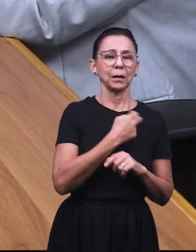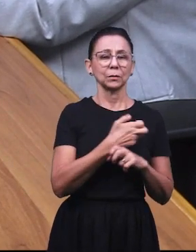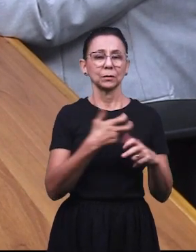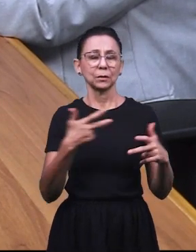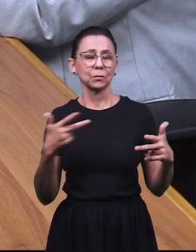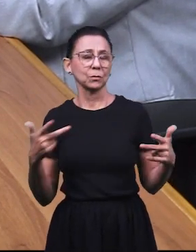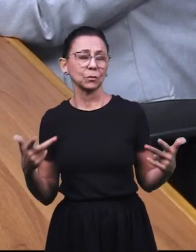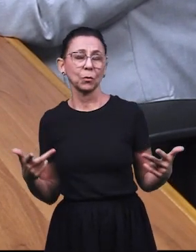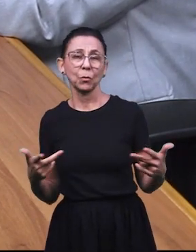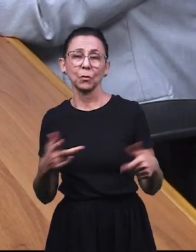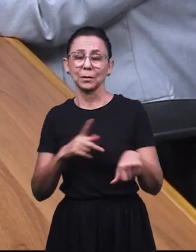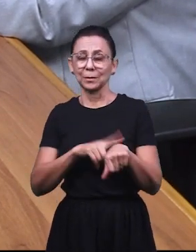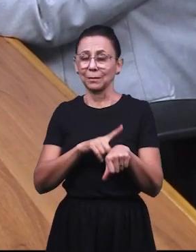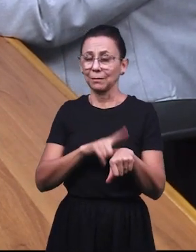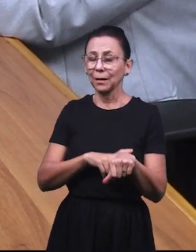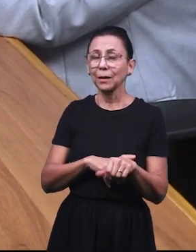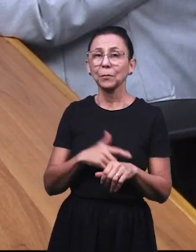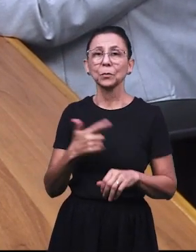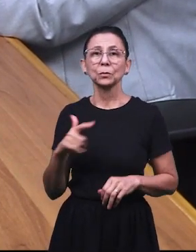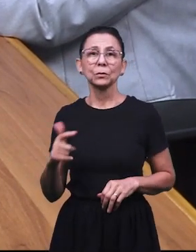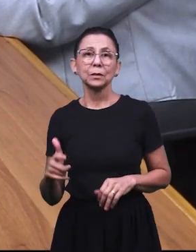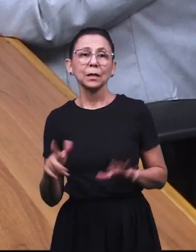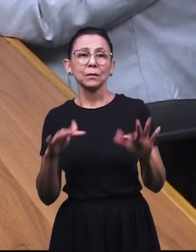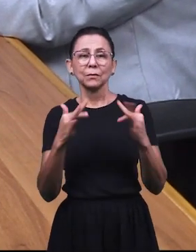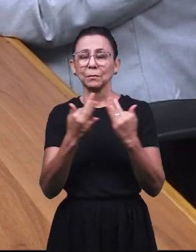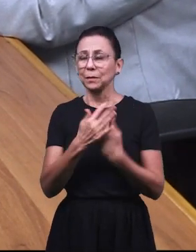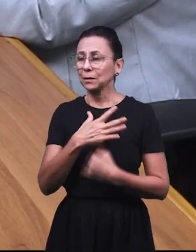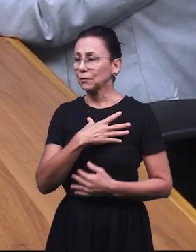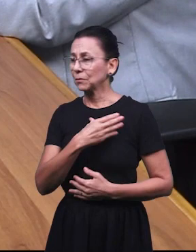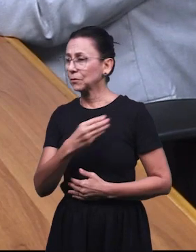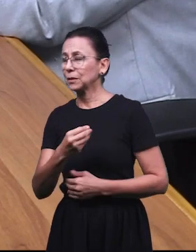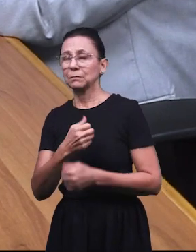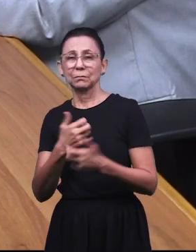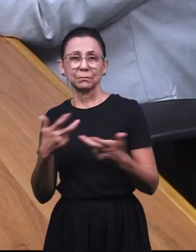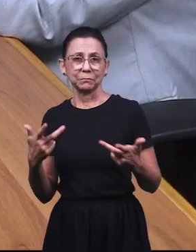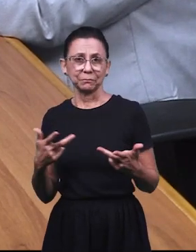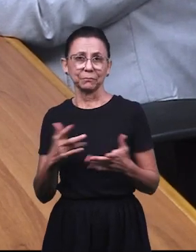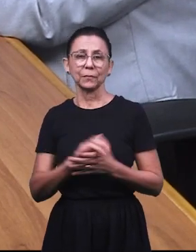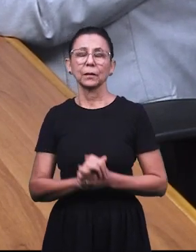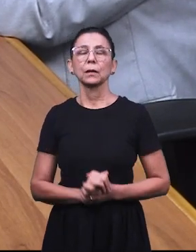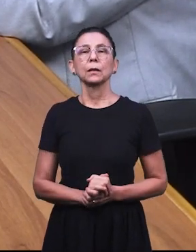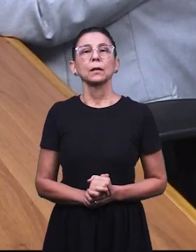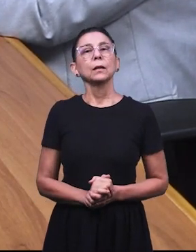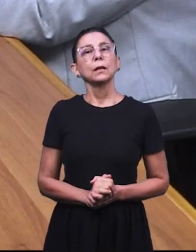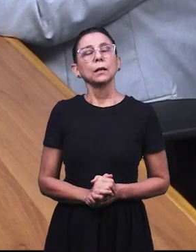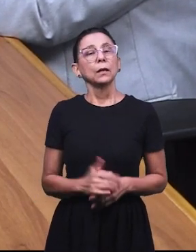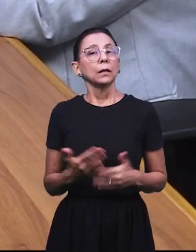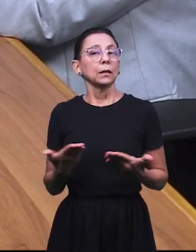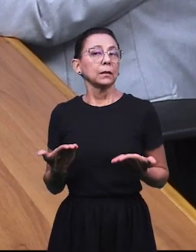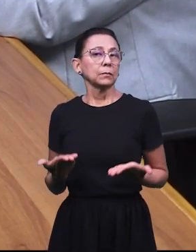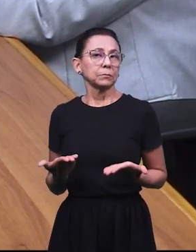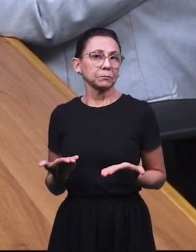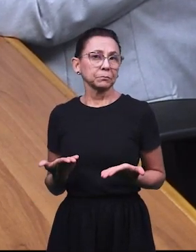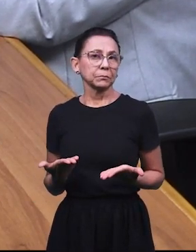outras coisas que demandam a nossa atenção, família, filhos, trabalho, enfim, né?